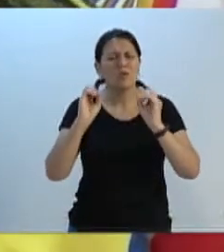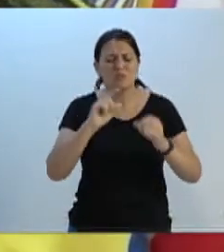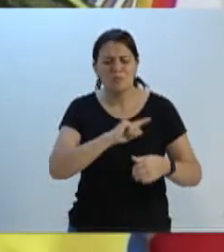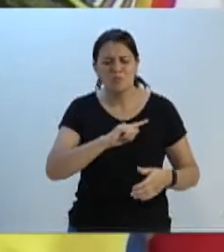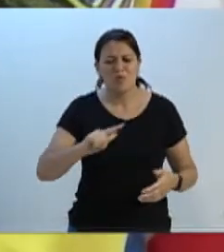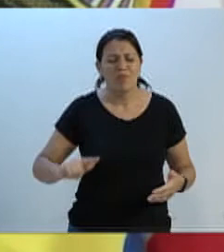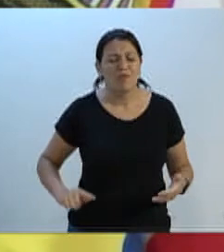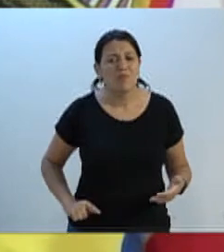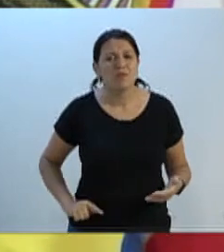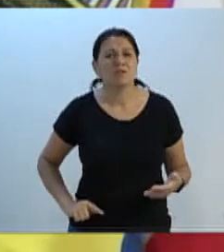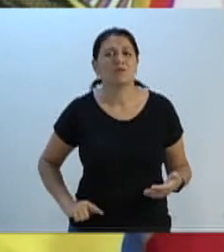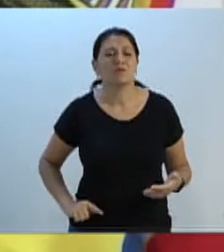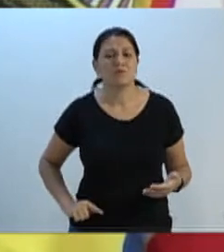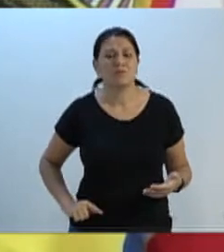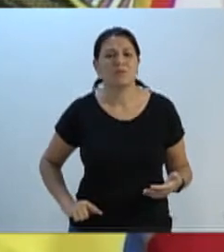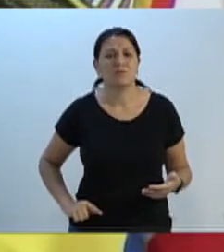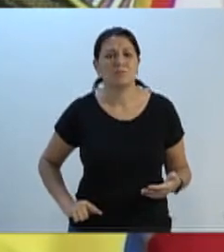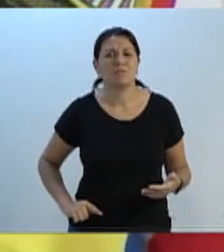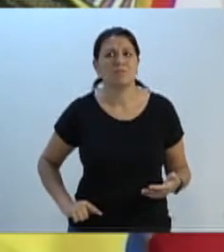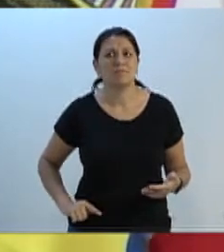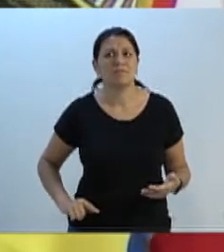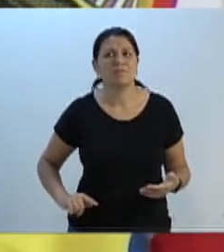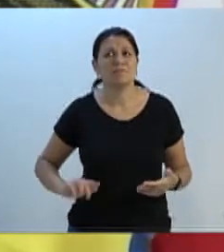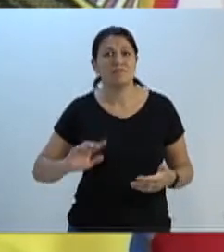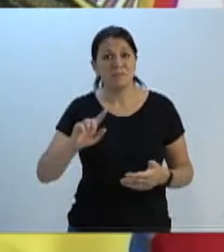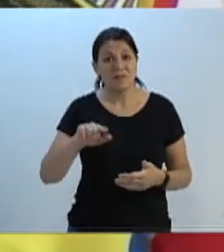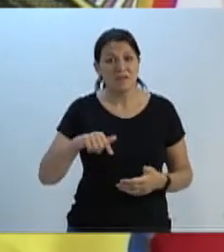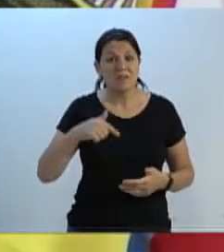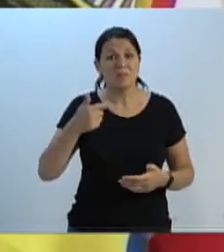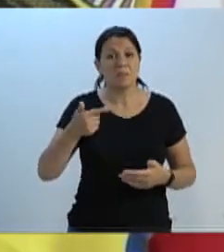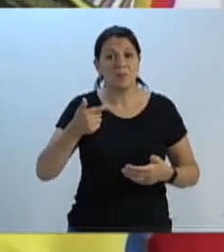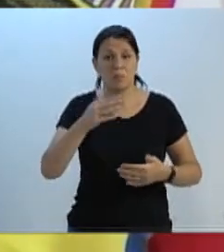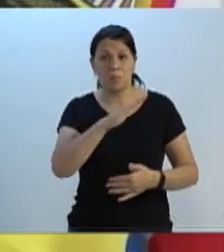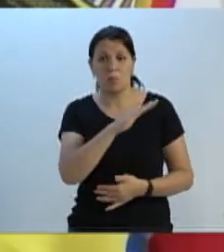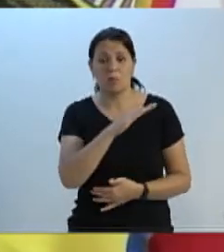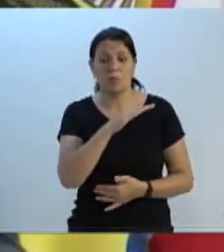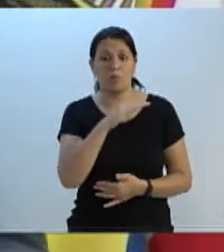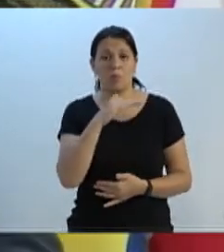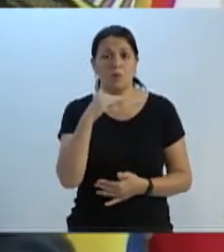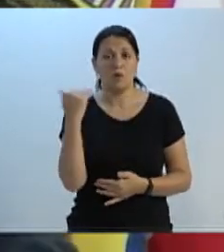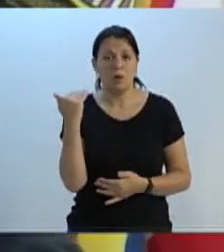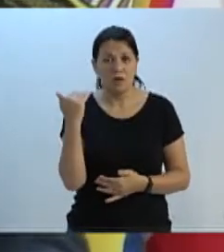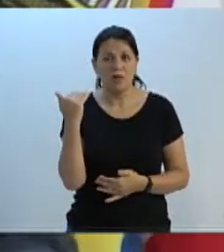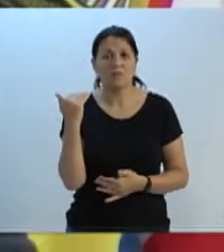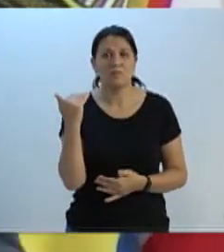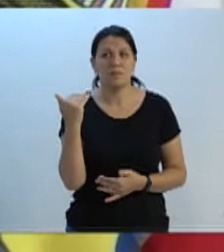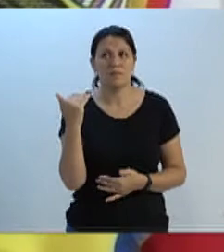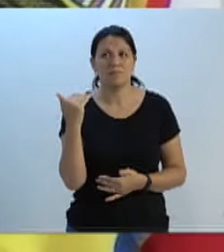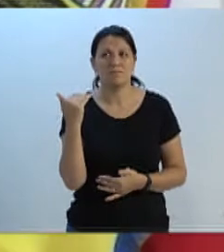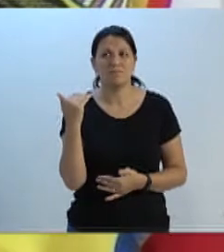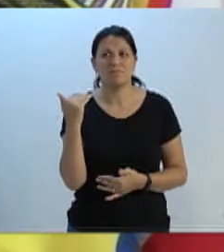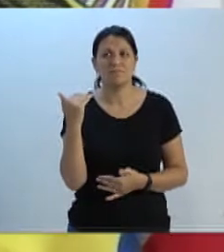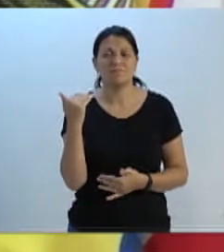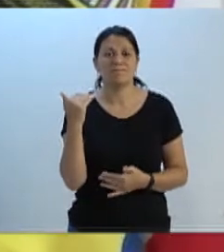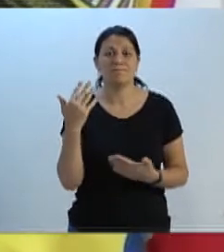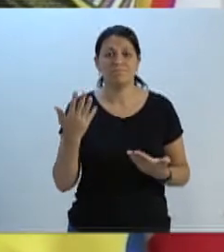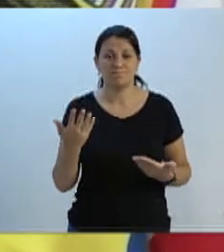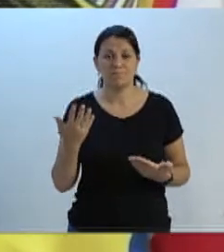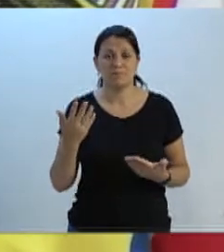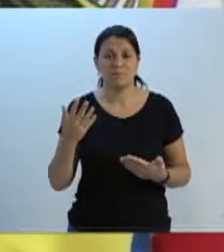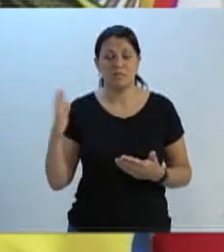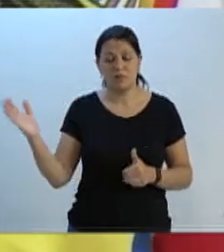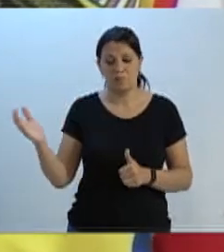suplente Dalírio Beber. E quando do falecimento do ex-governador Luiz Henrique da Silveira, do então senador, que